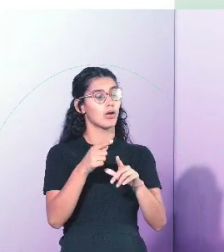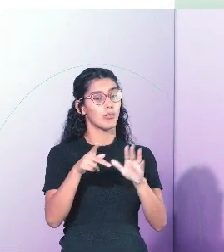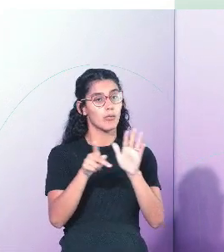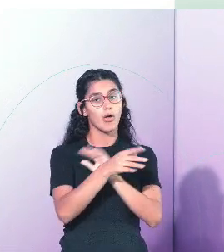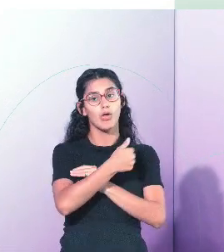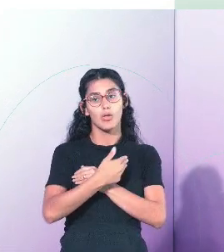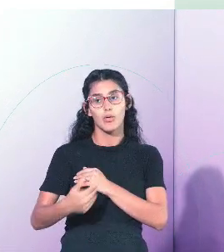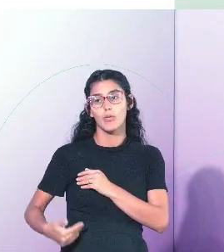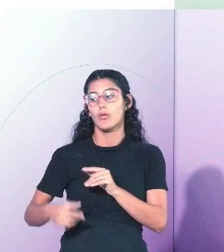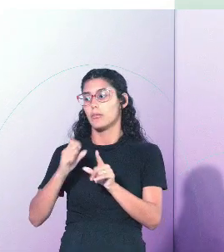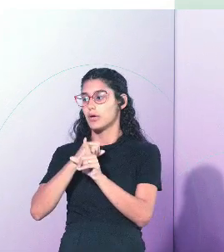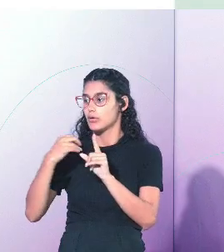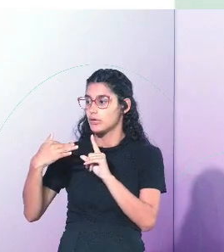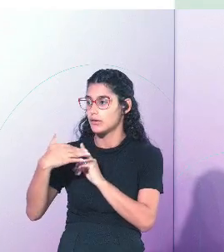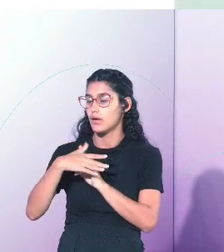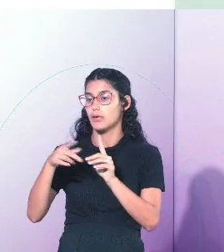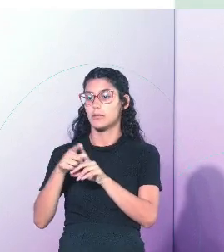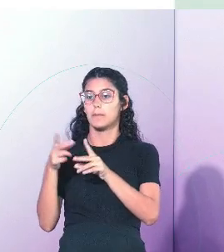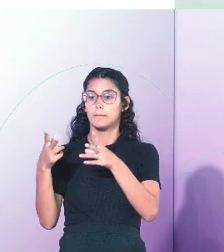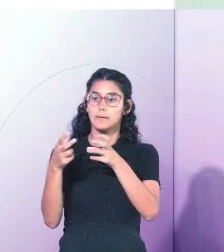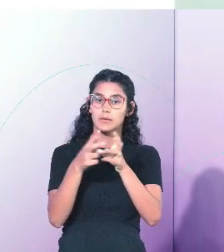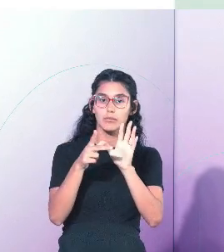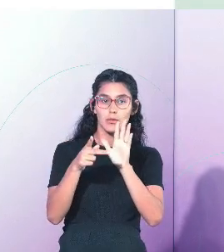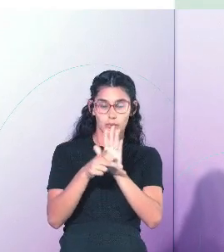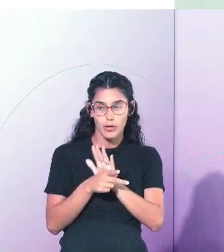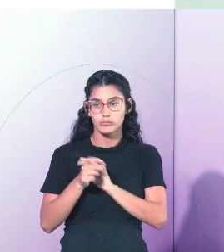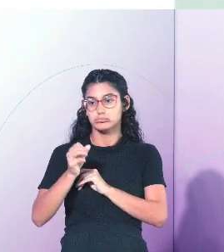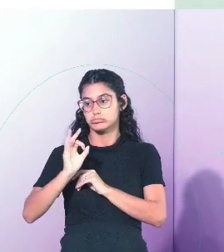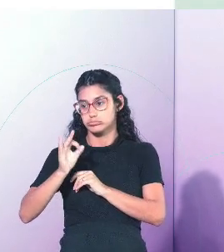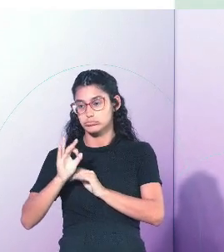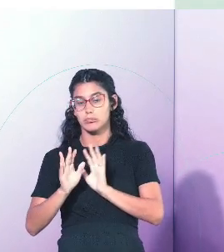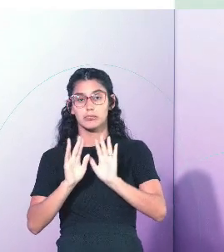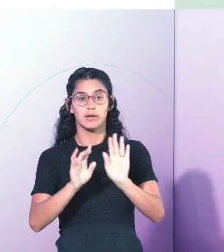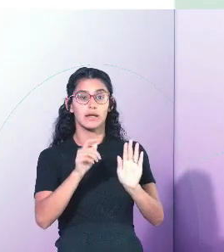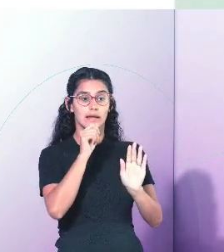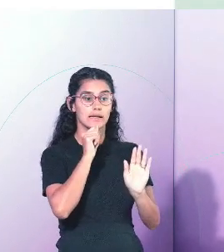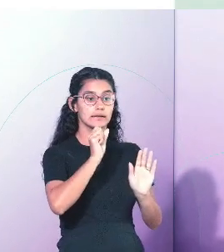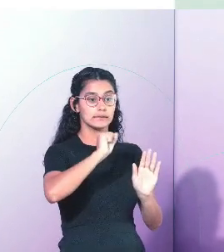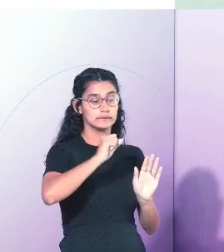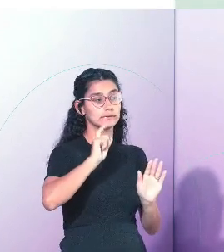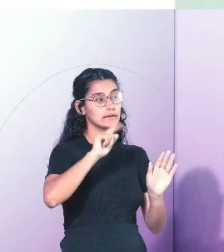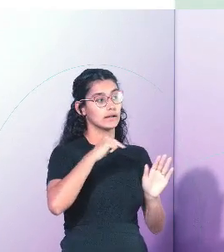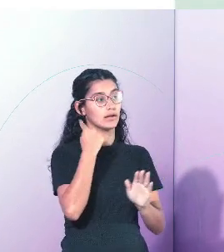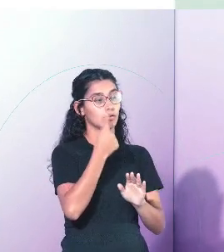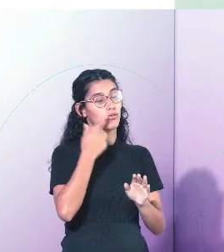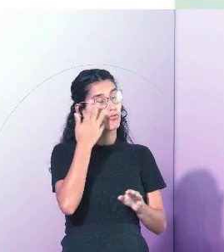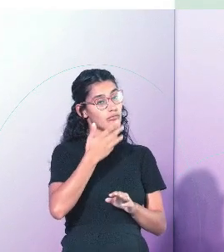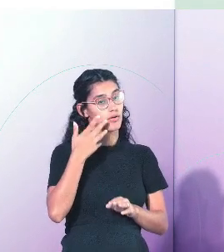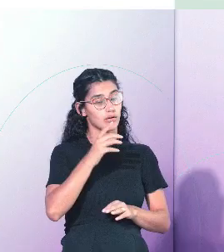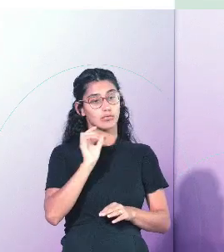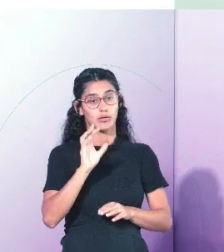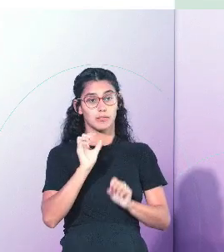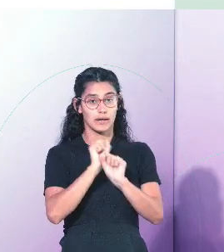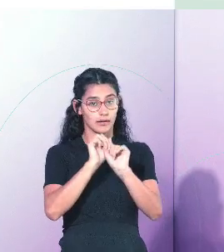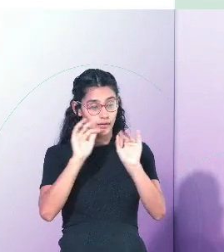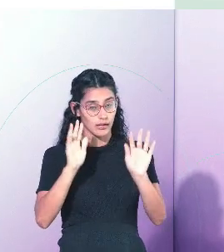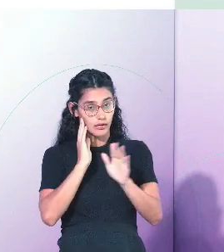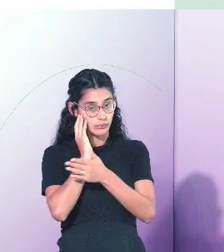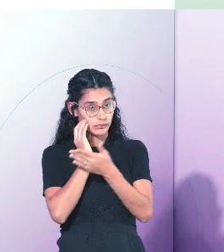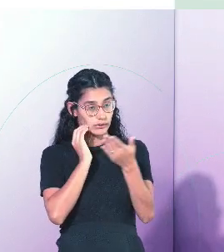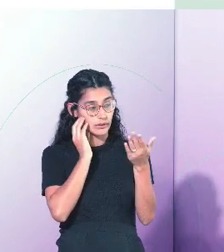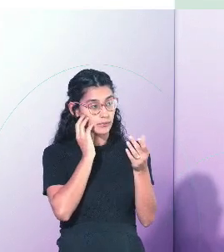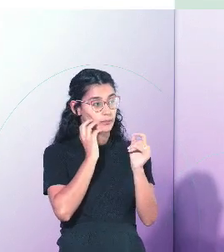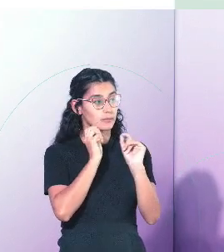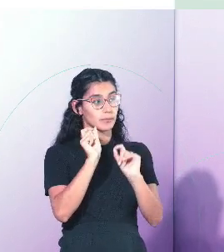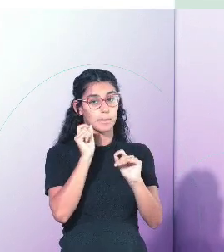da contribuição social e um olhar para o médico? Temos, mas eu ainda acho, e aqui eu não estou falando, só para deixar bem claro, que